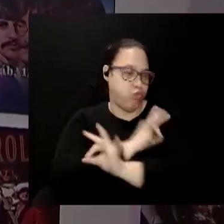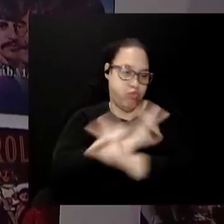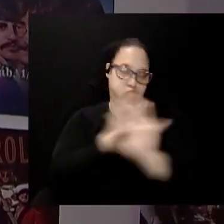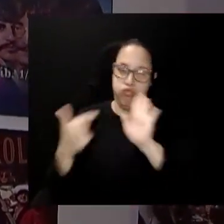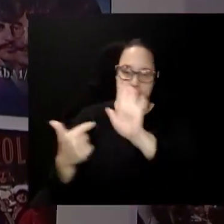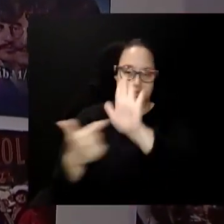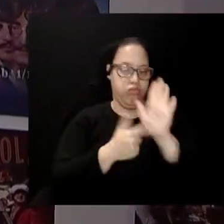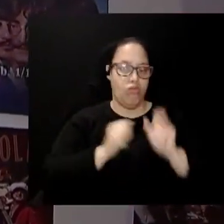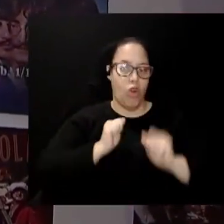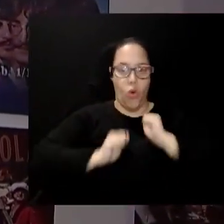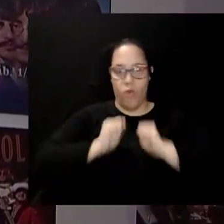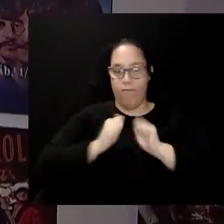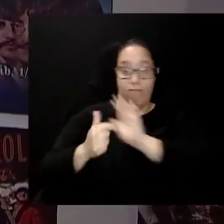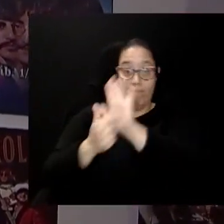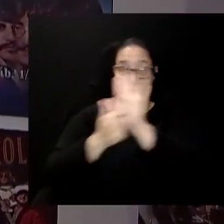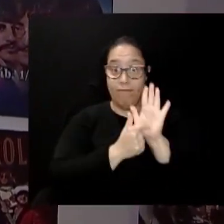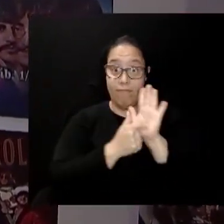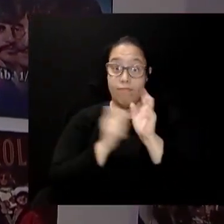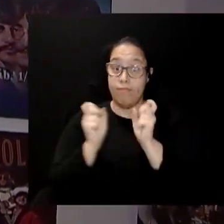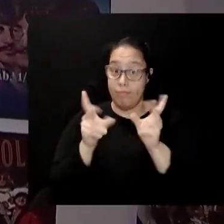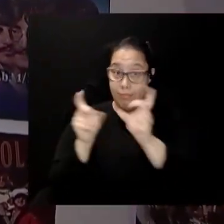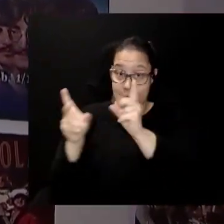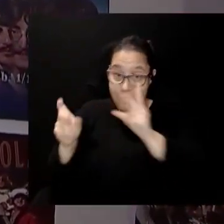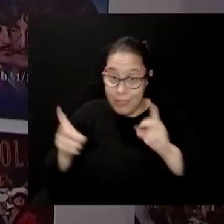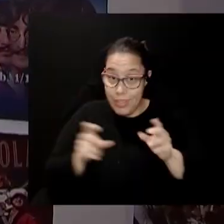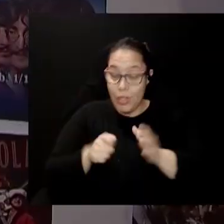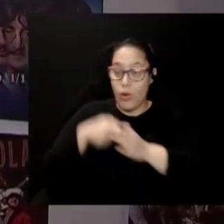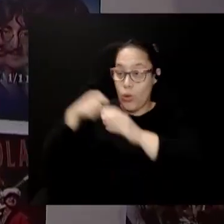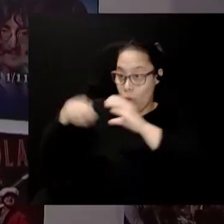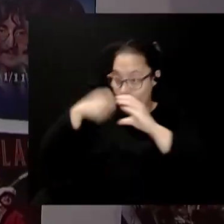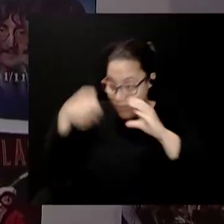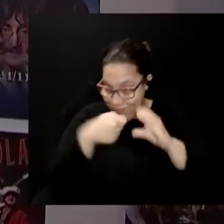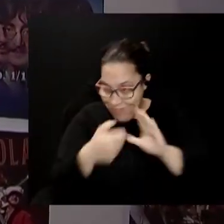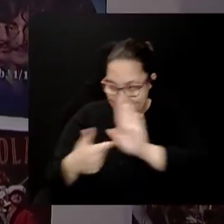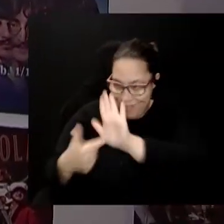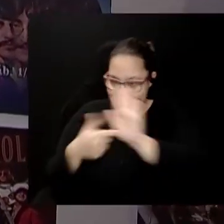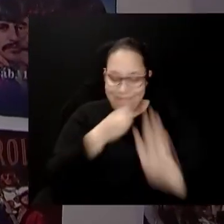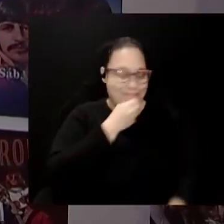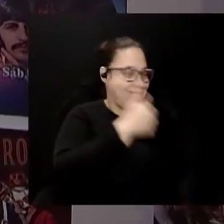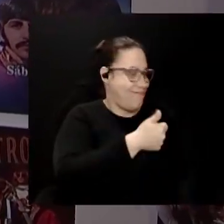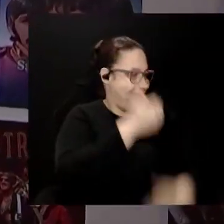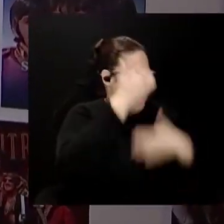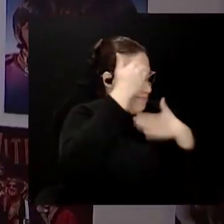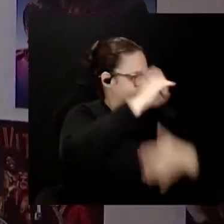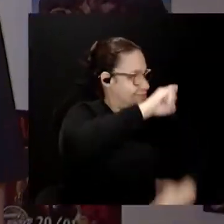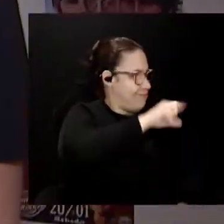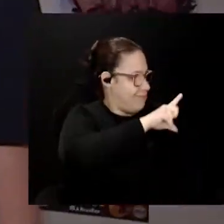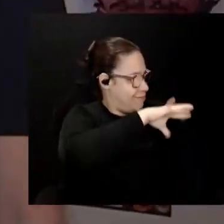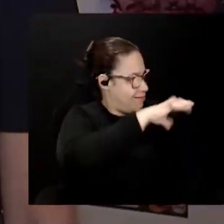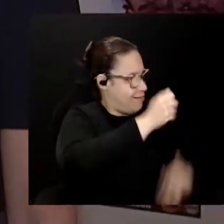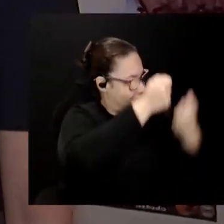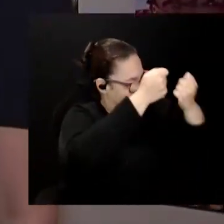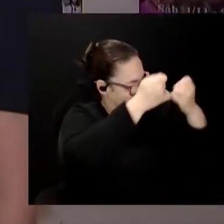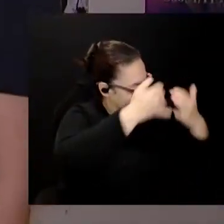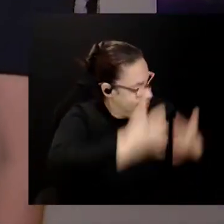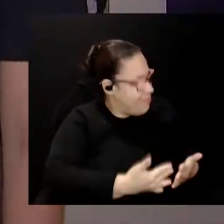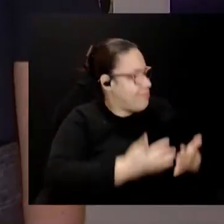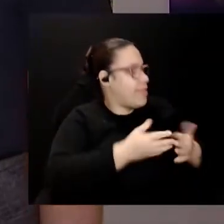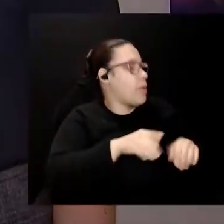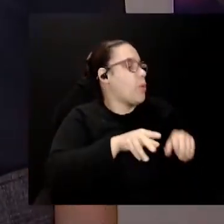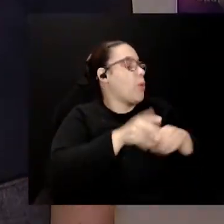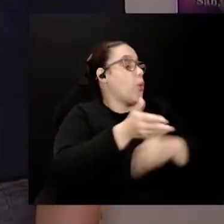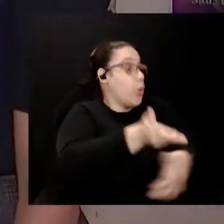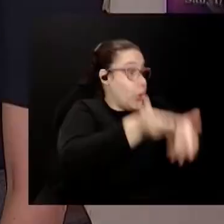e vender também suas gravuras. Tá certo, Júlia, muito obrigada pelas explicações e por convidar então o público